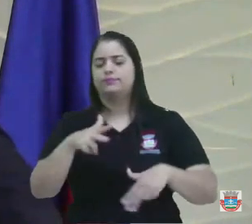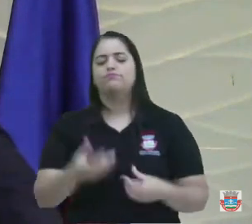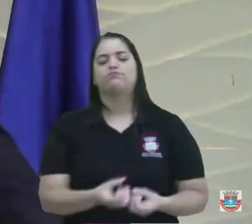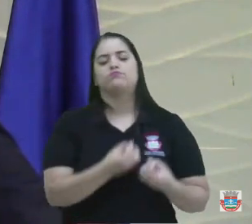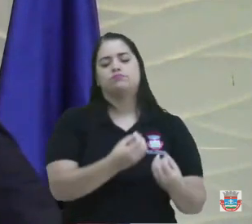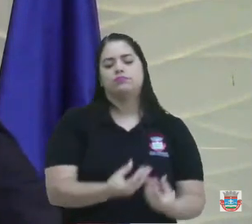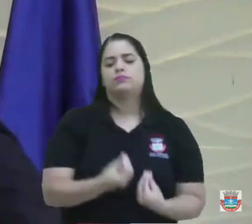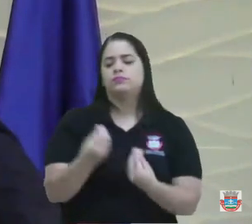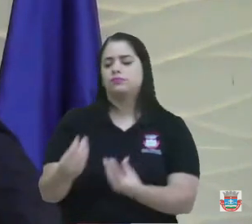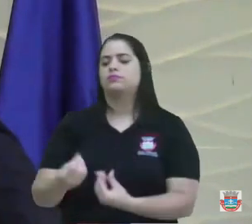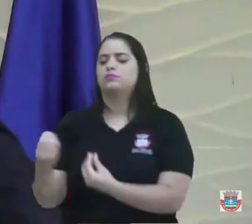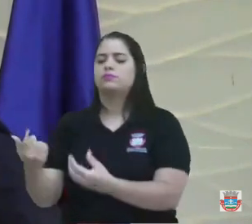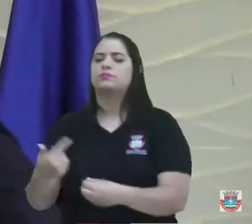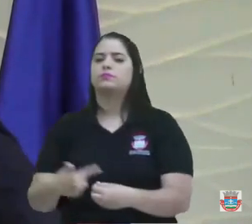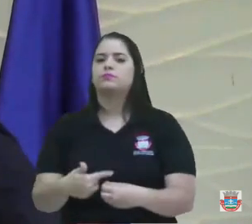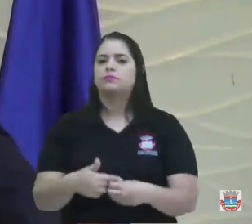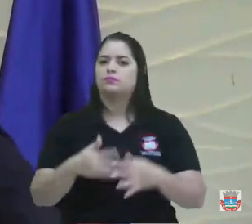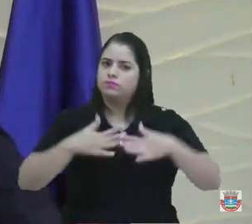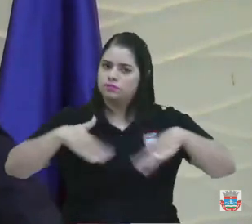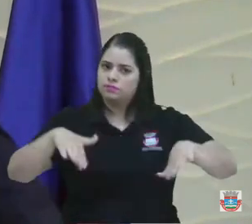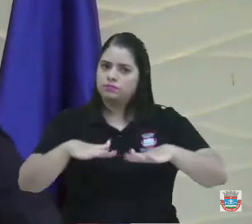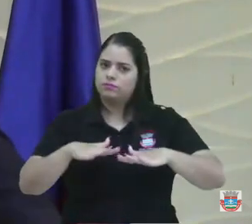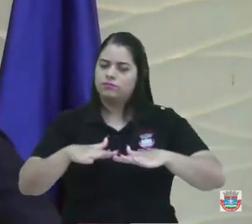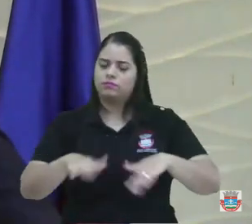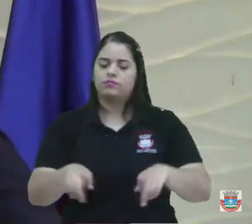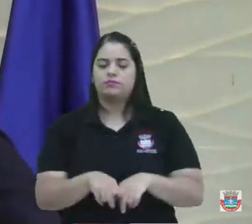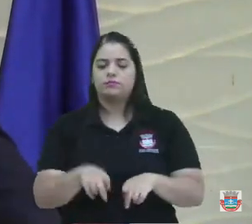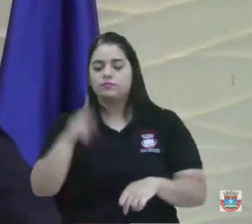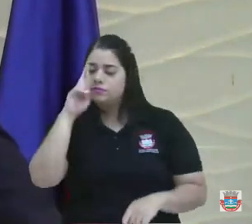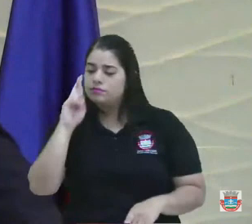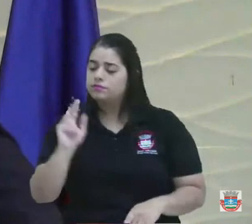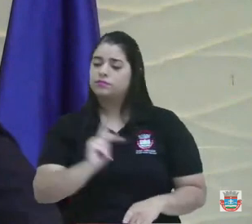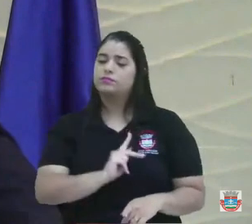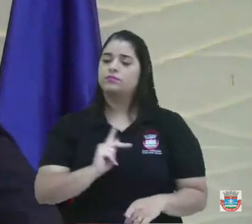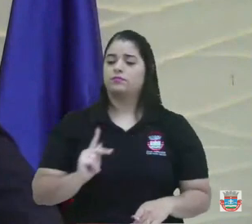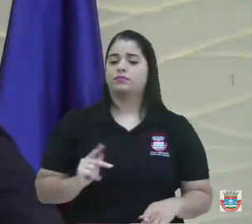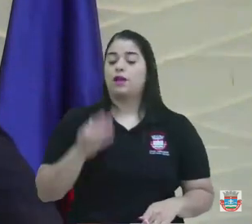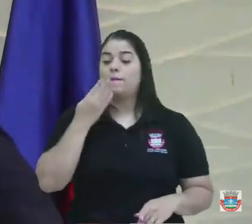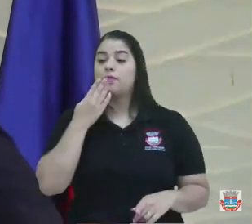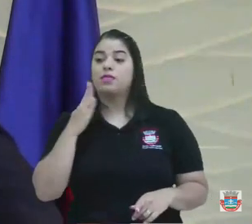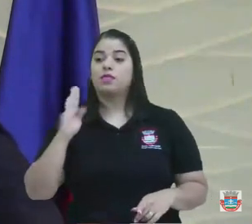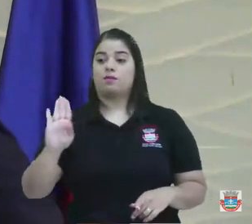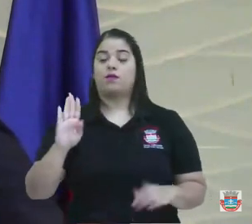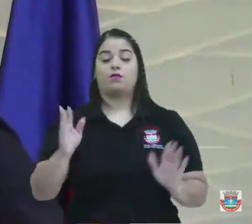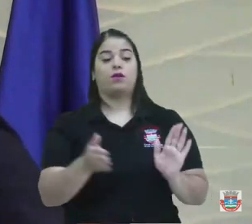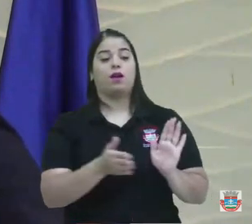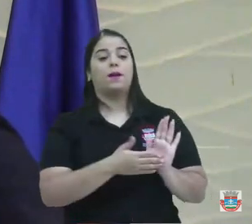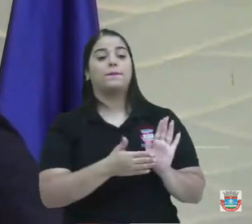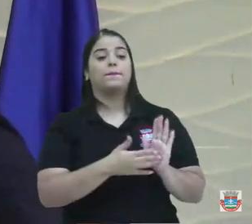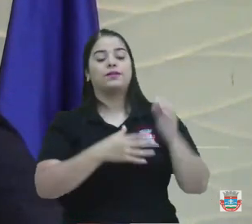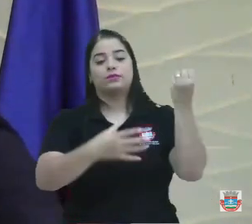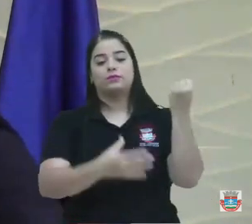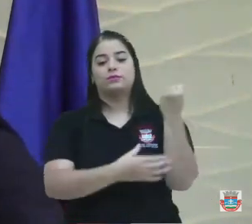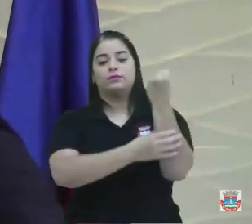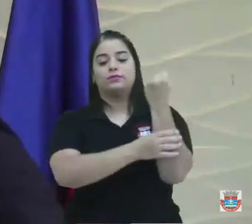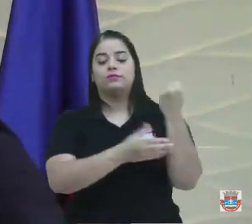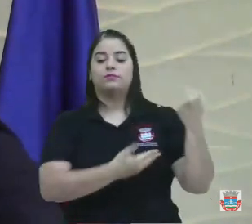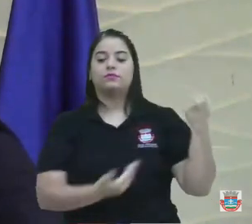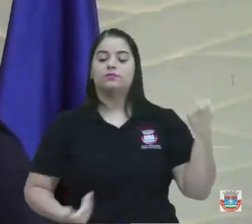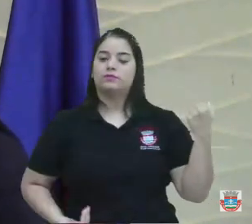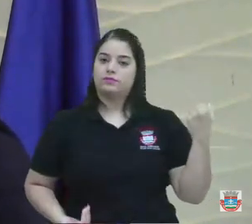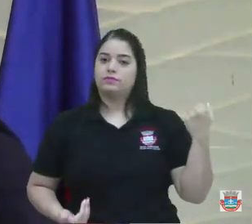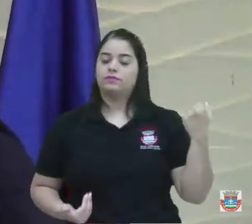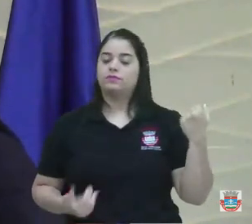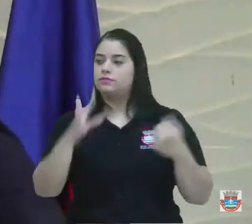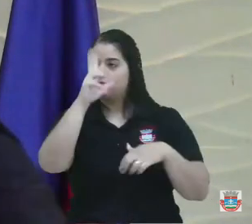nosso município. E também, senhor presidente, colocarmos em prioridade a pauta da segurança pública do nosso município, porque com tudo